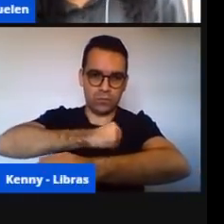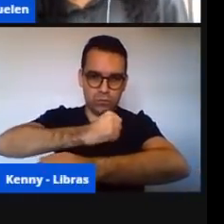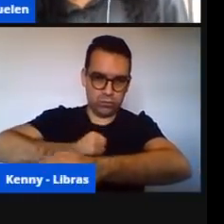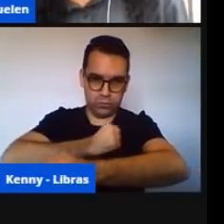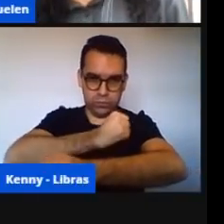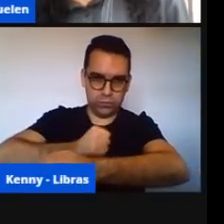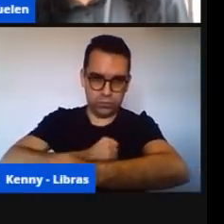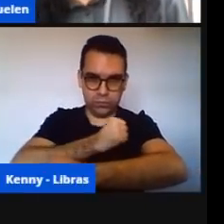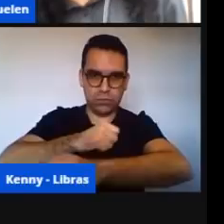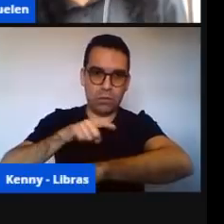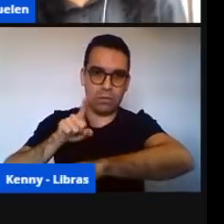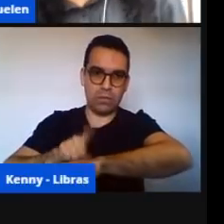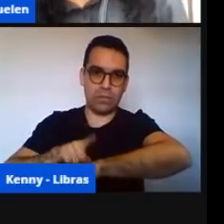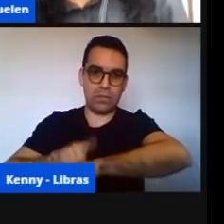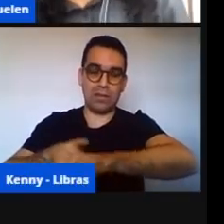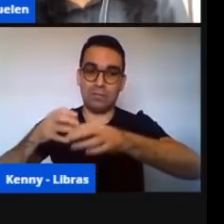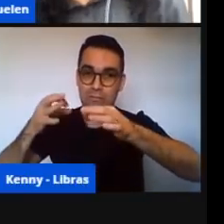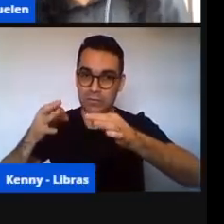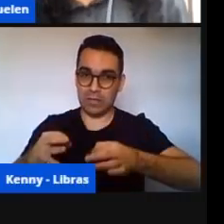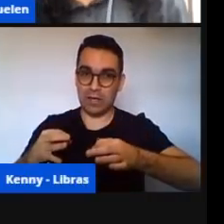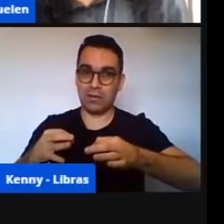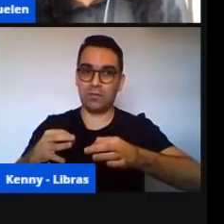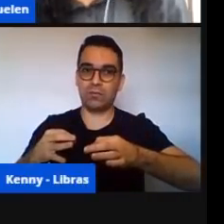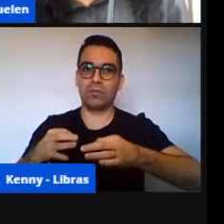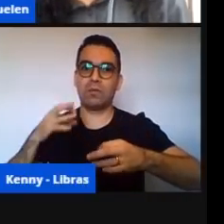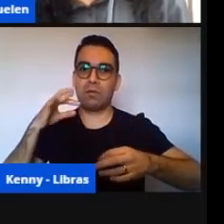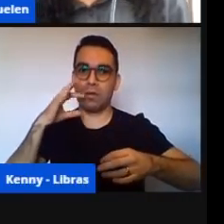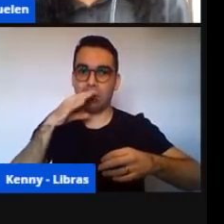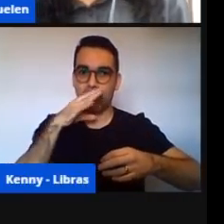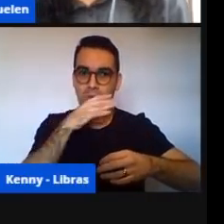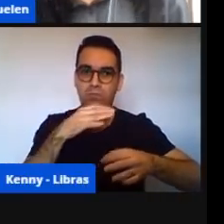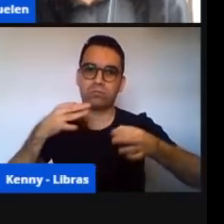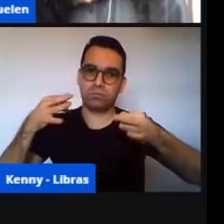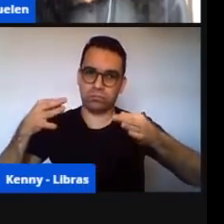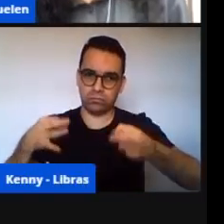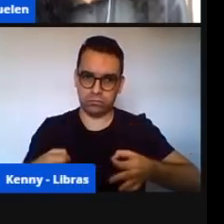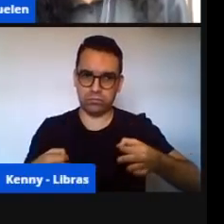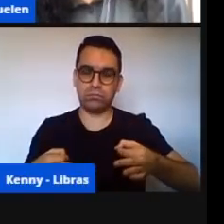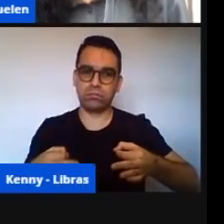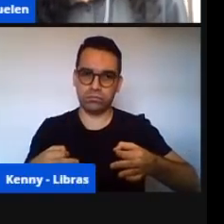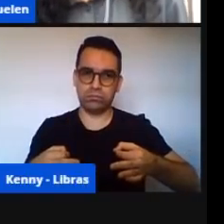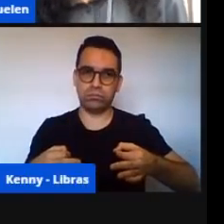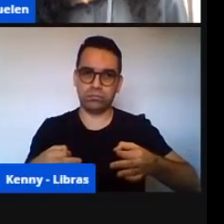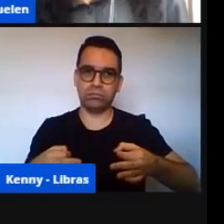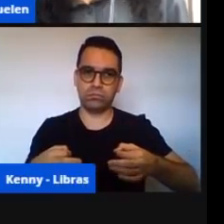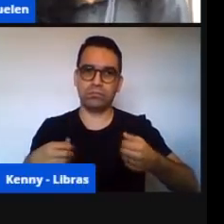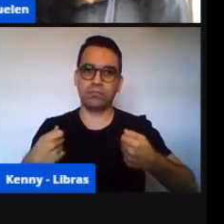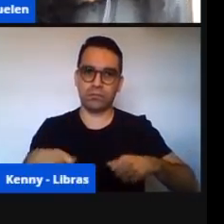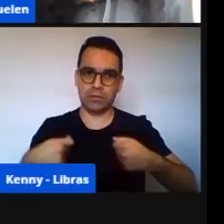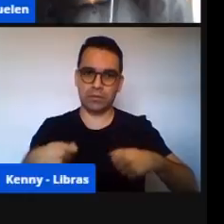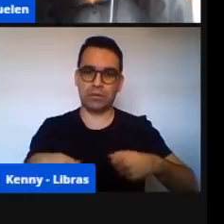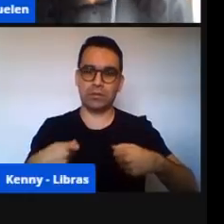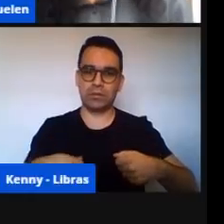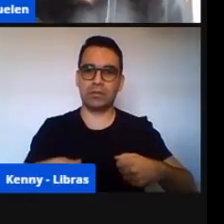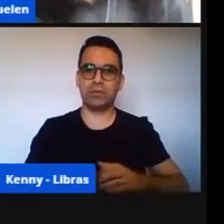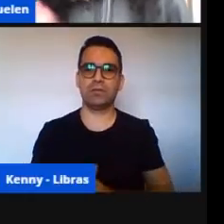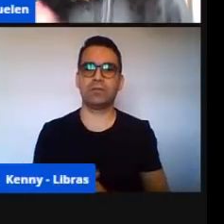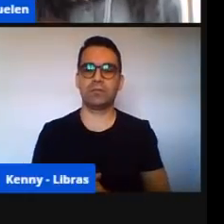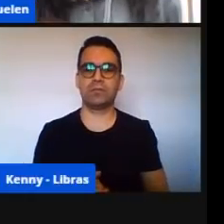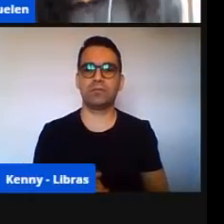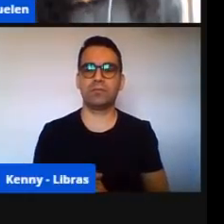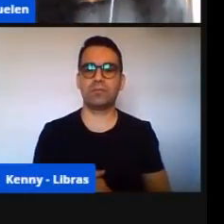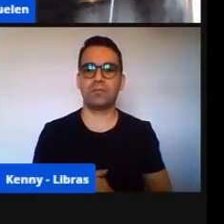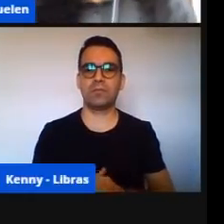temperatura adequada até o momento de servir. Já os alimentos consumidos crus, eles devem ser higienizados corretamente, como a